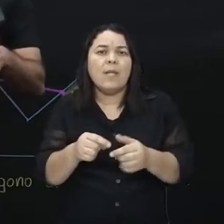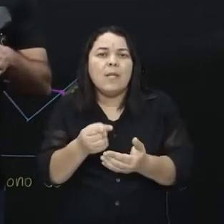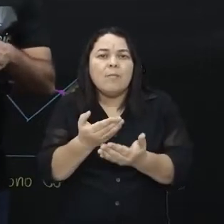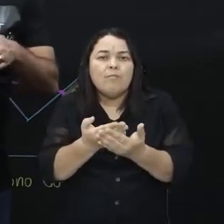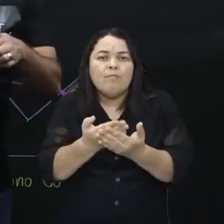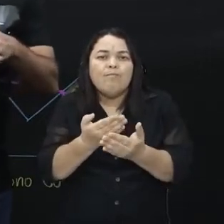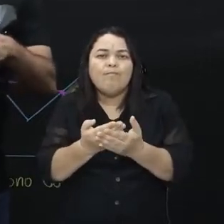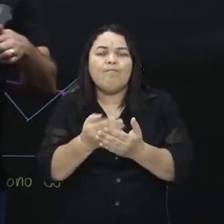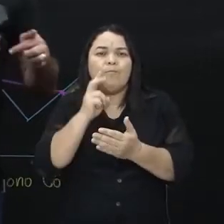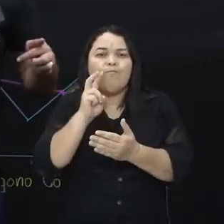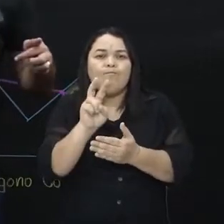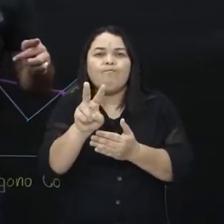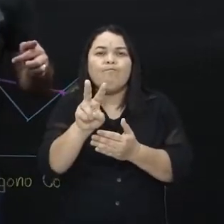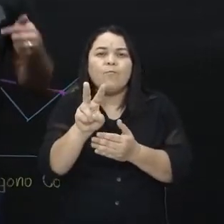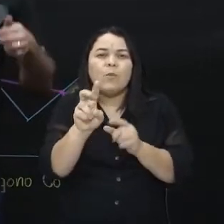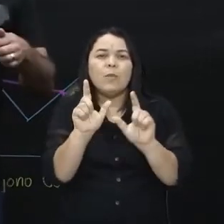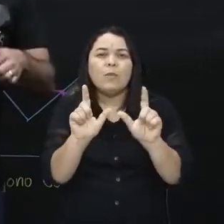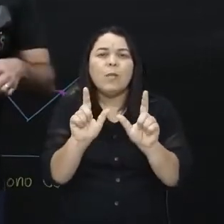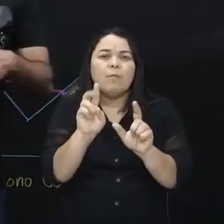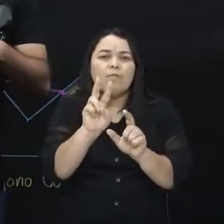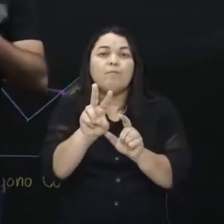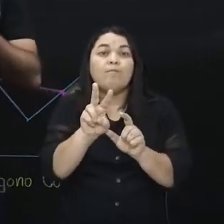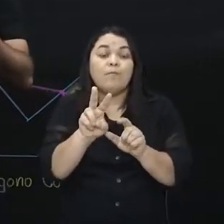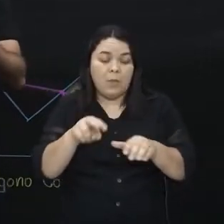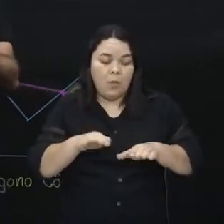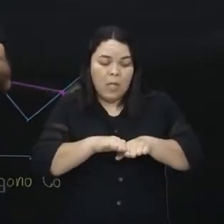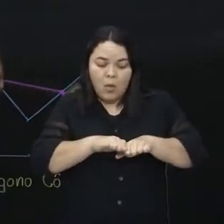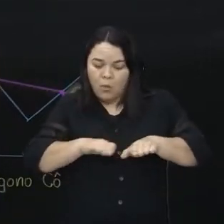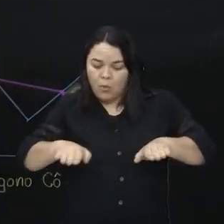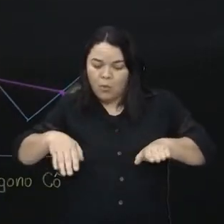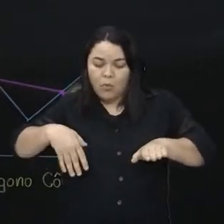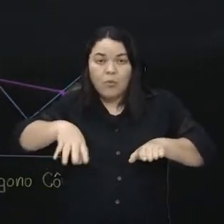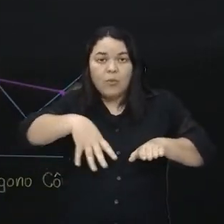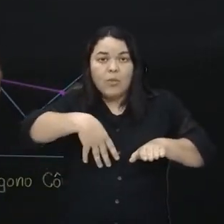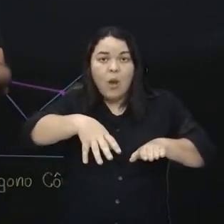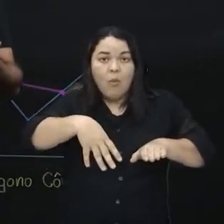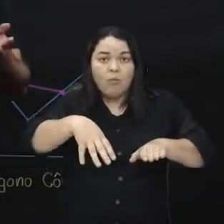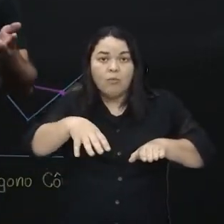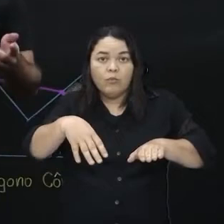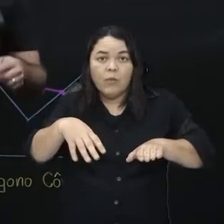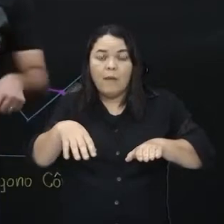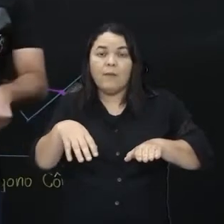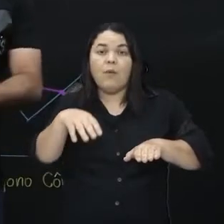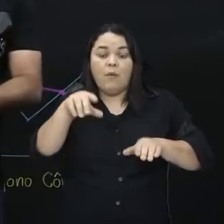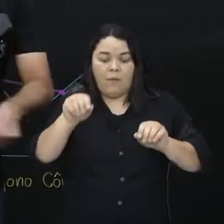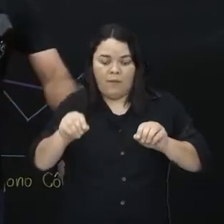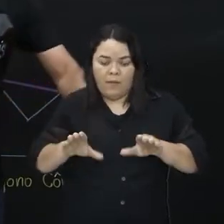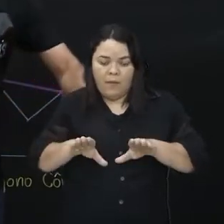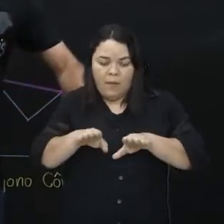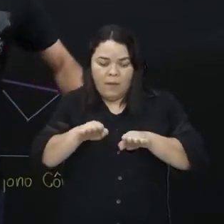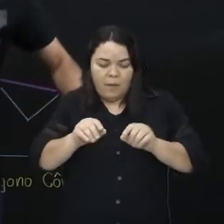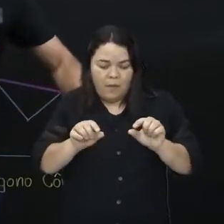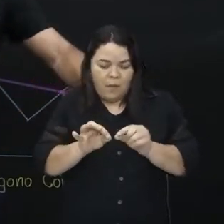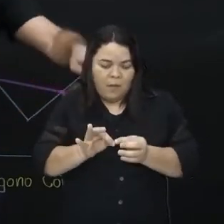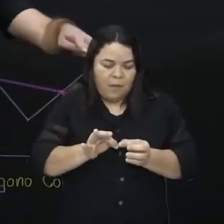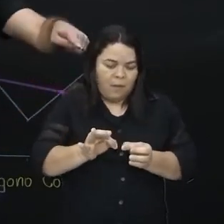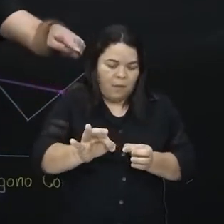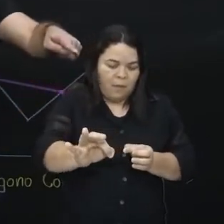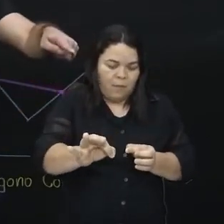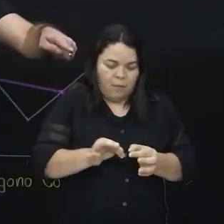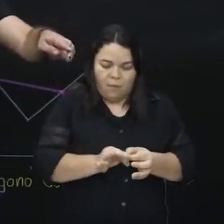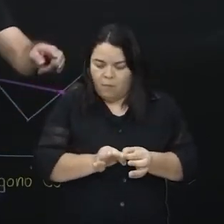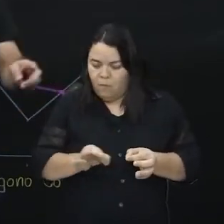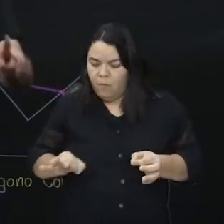Na tua casa, lógico, tem um chão. E aí tu vai colocar azulejo no chão. Você vai medir o quê? Comprimento